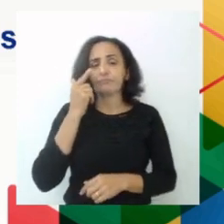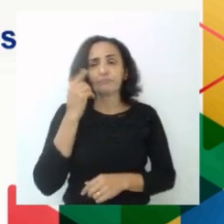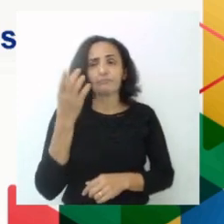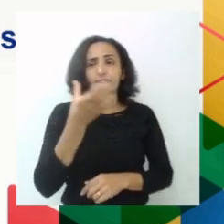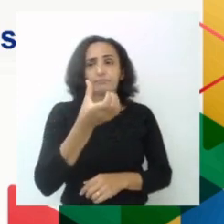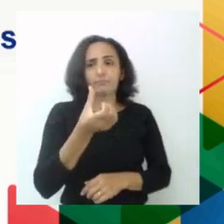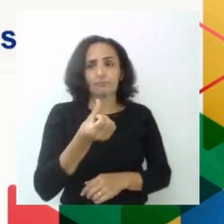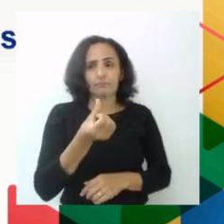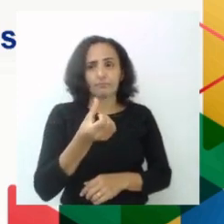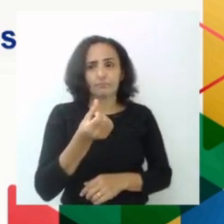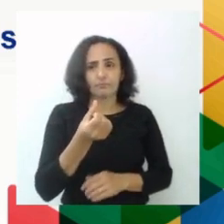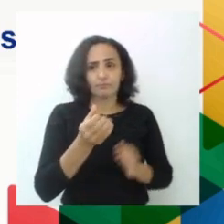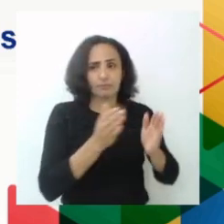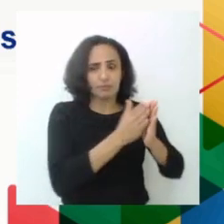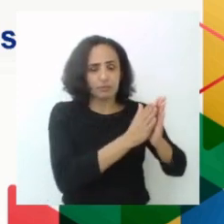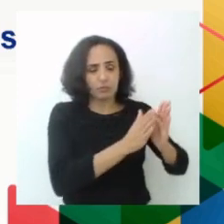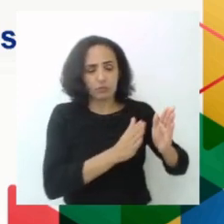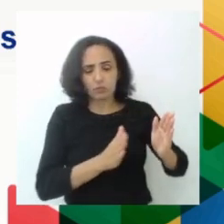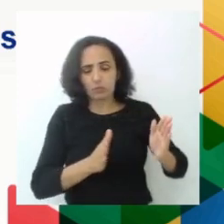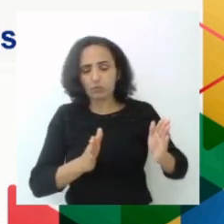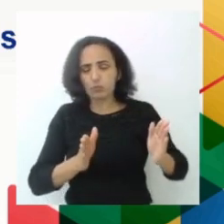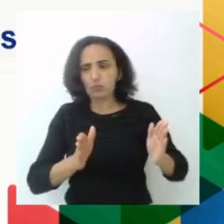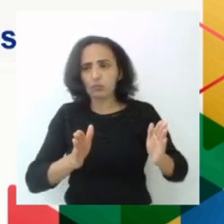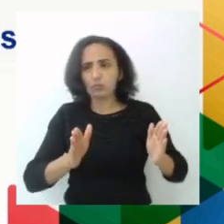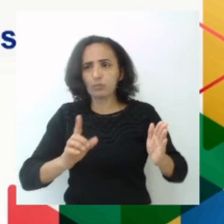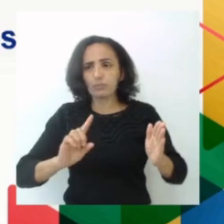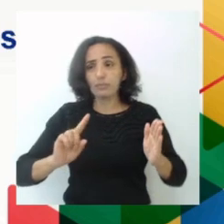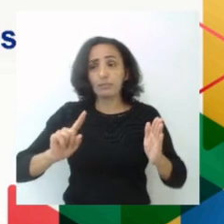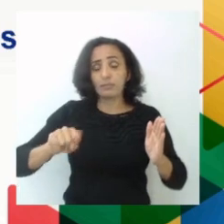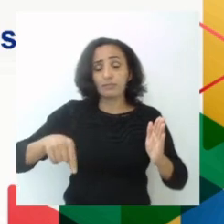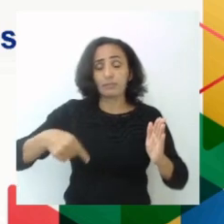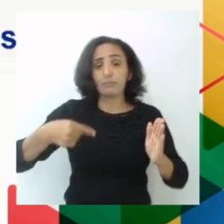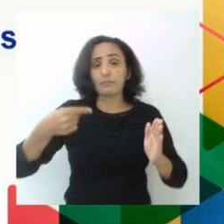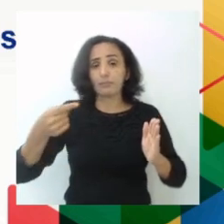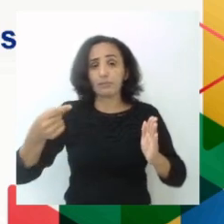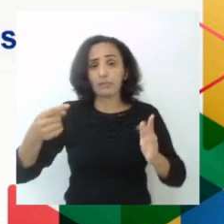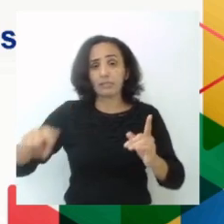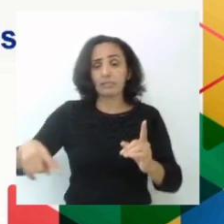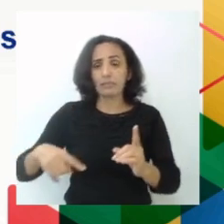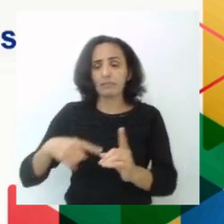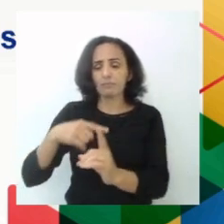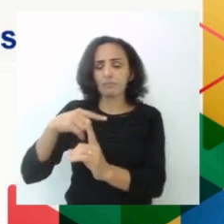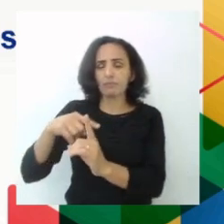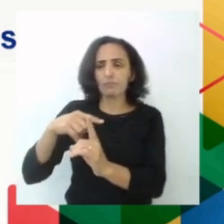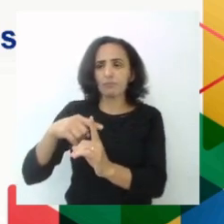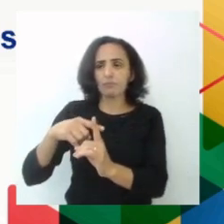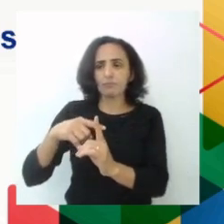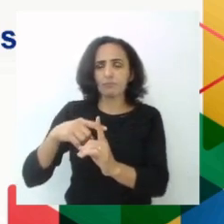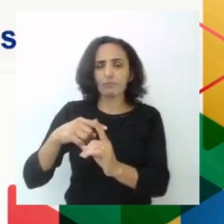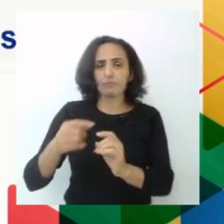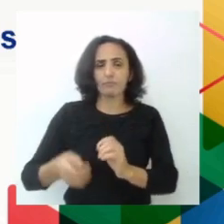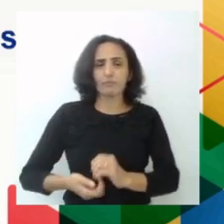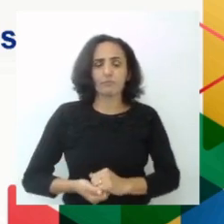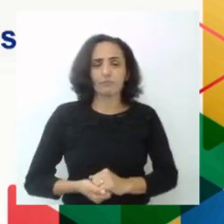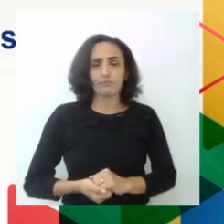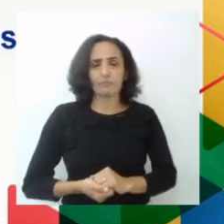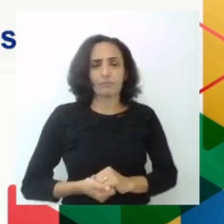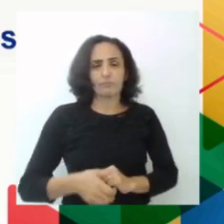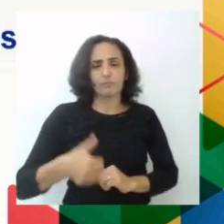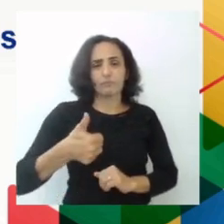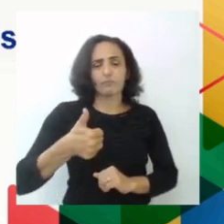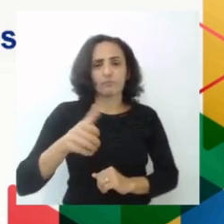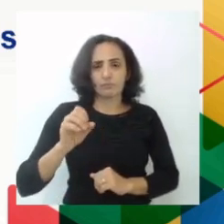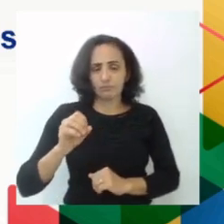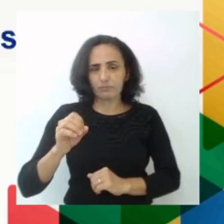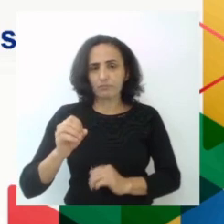unidade de dezena, aí na unidade de milhar, né? Perdão, na unidade